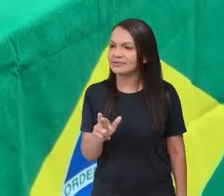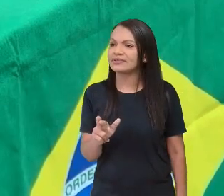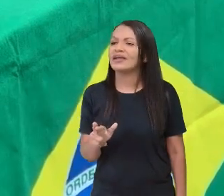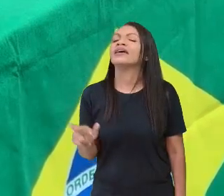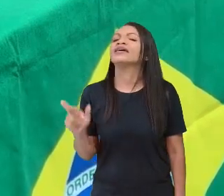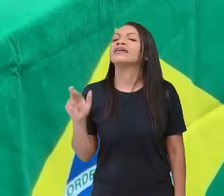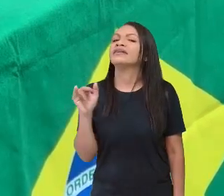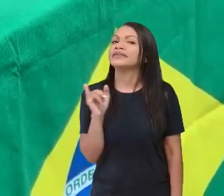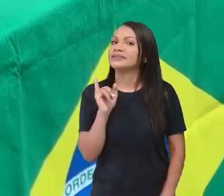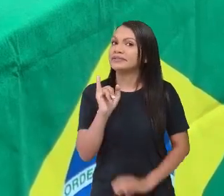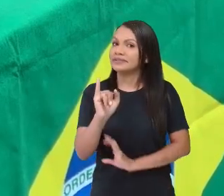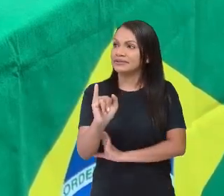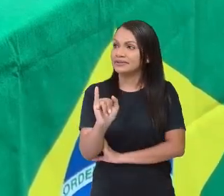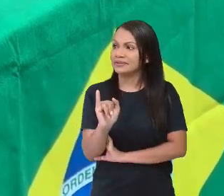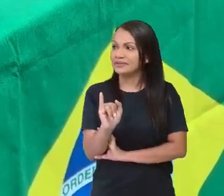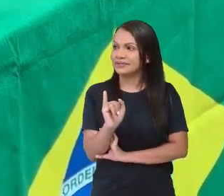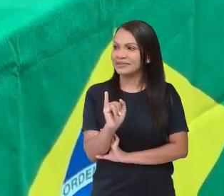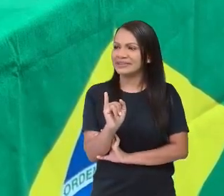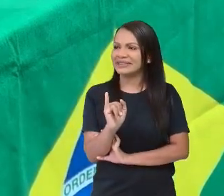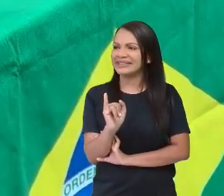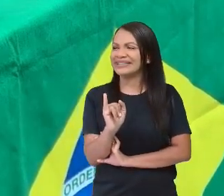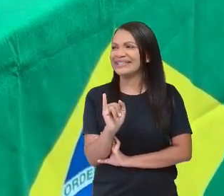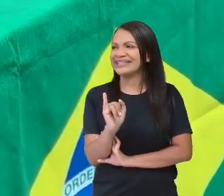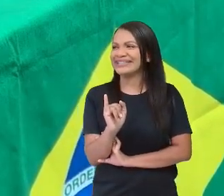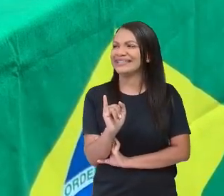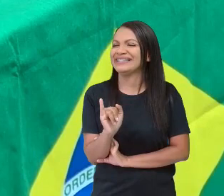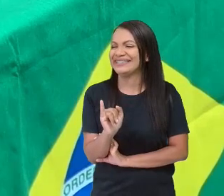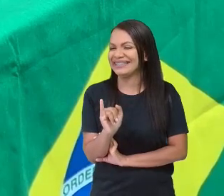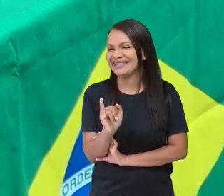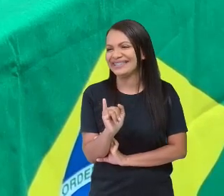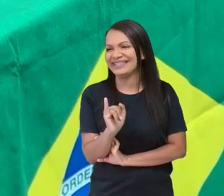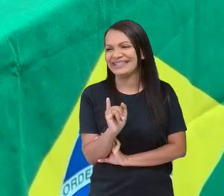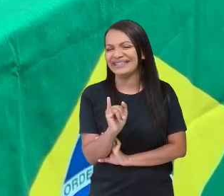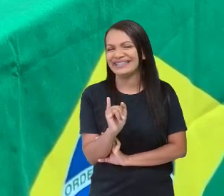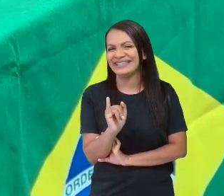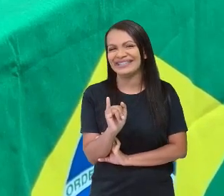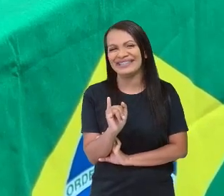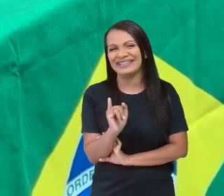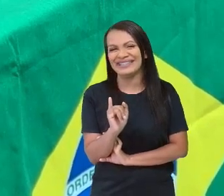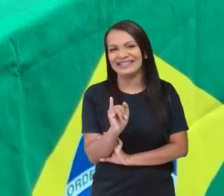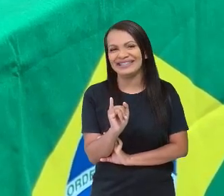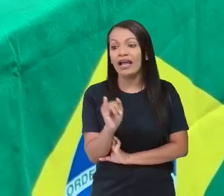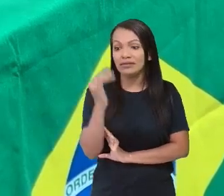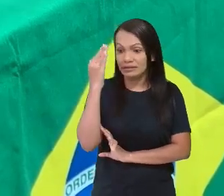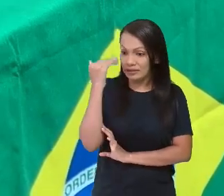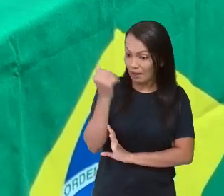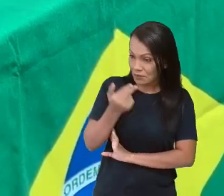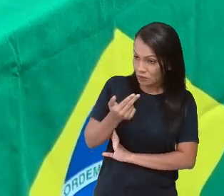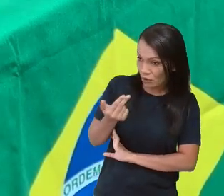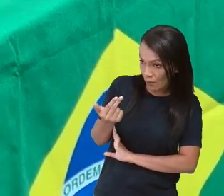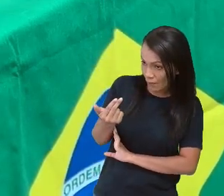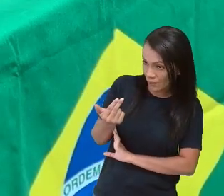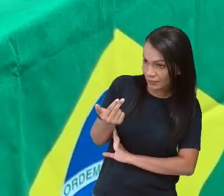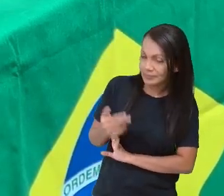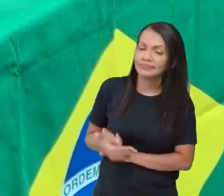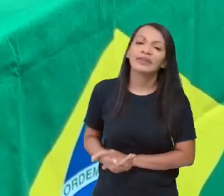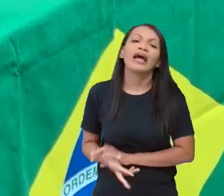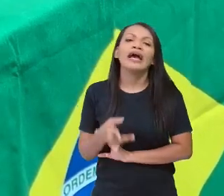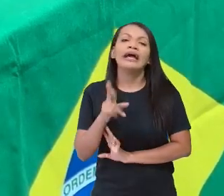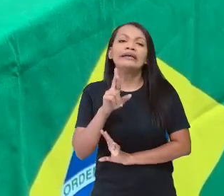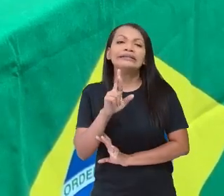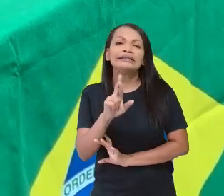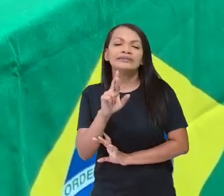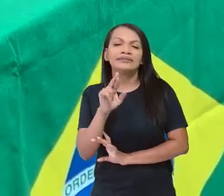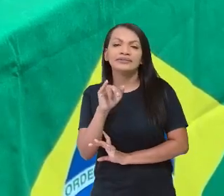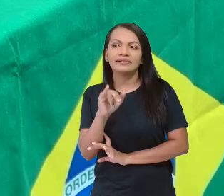CH. De outros eu não conheço. Já sabe qual é o nome, professora Kátia? Char.